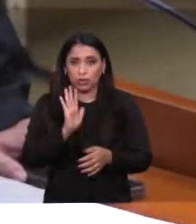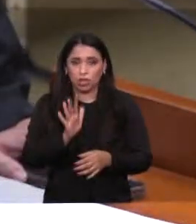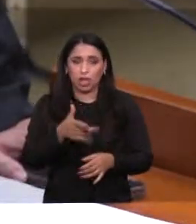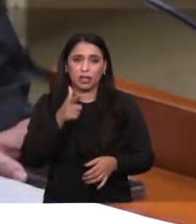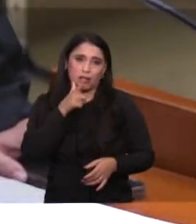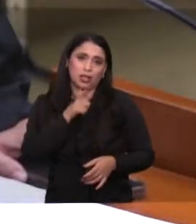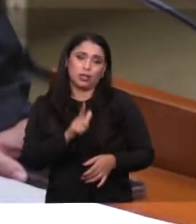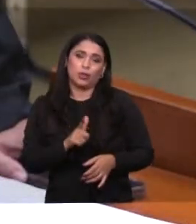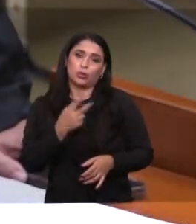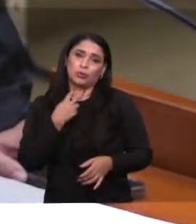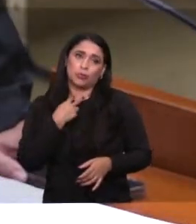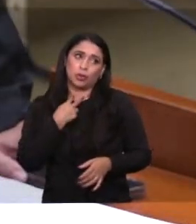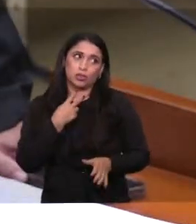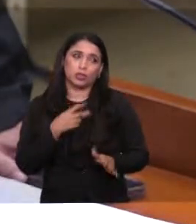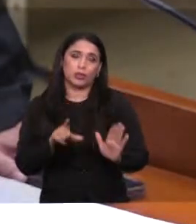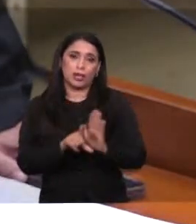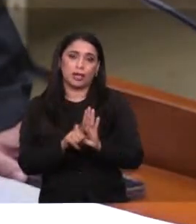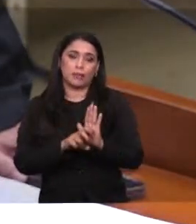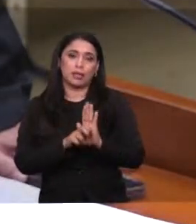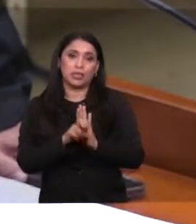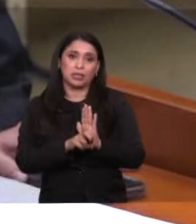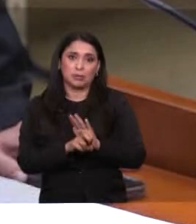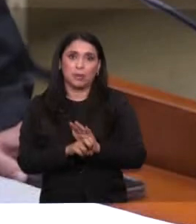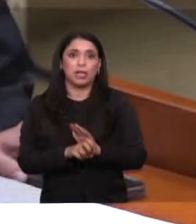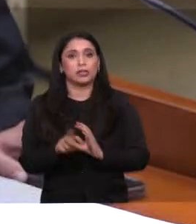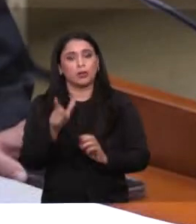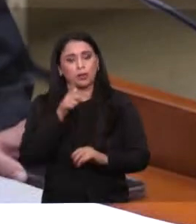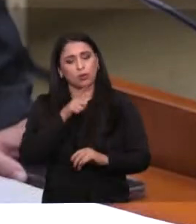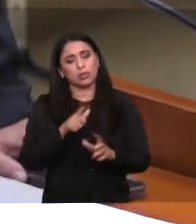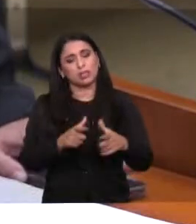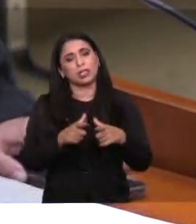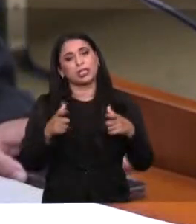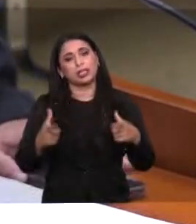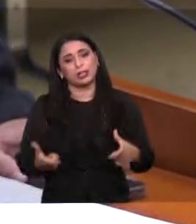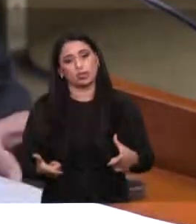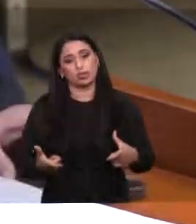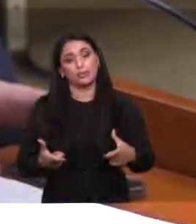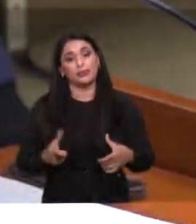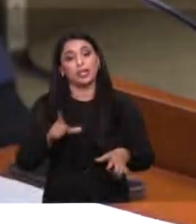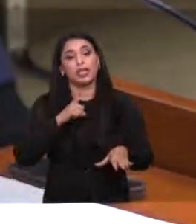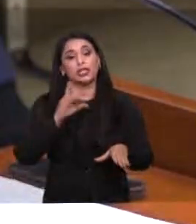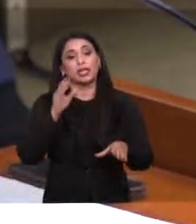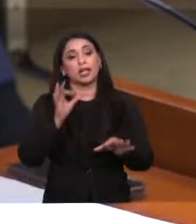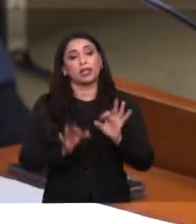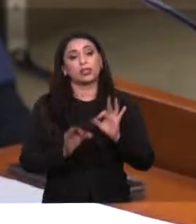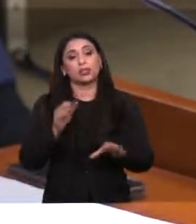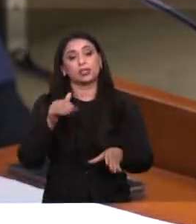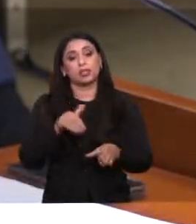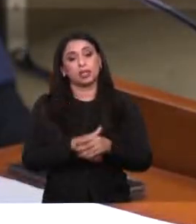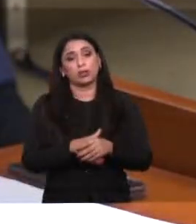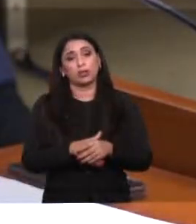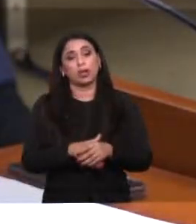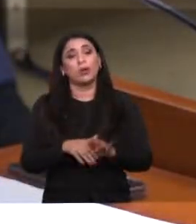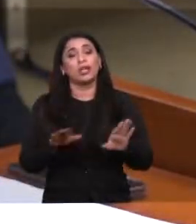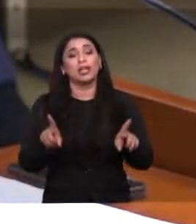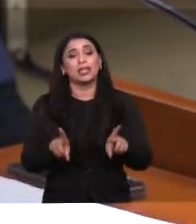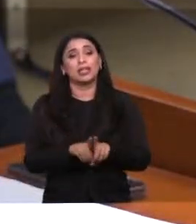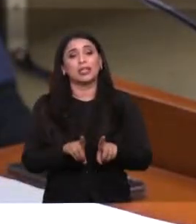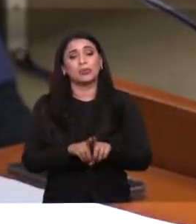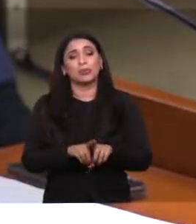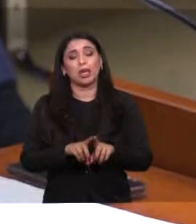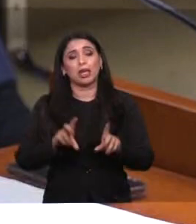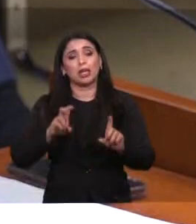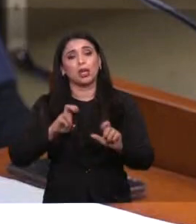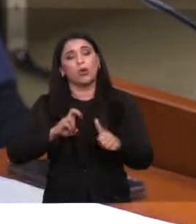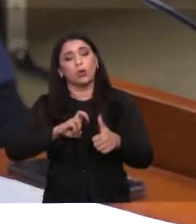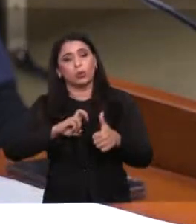Maria da Penha é uma das maiores. Falei da justiça eleitoral, tem a questão também do Tribunal do Júri. Como é que vai ficar